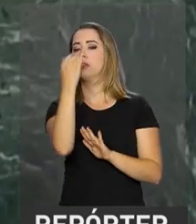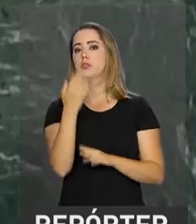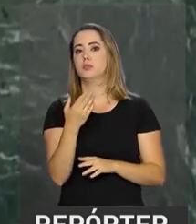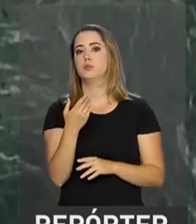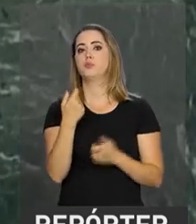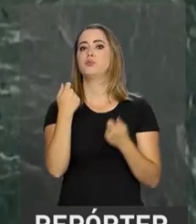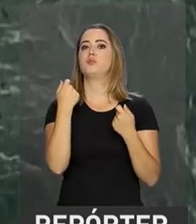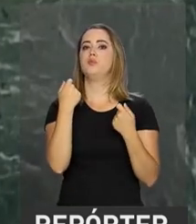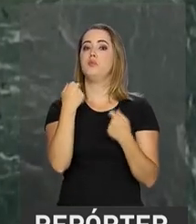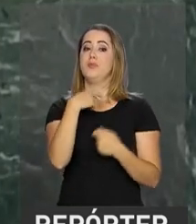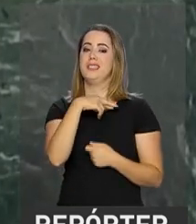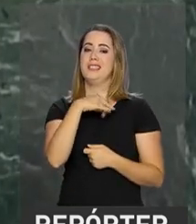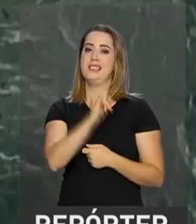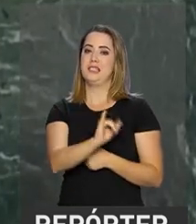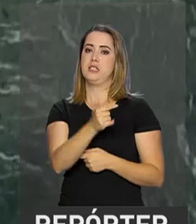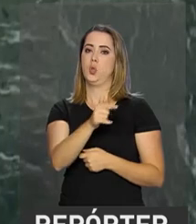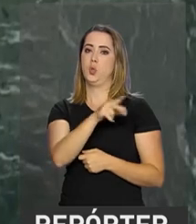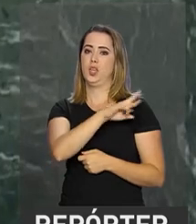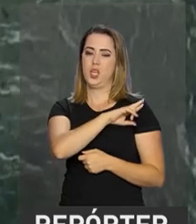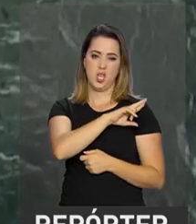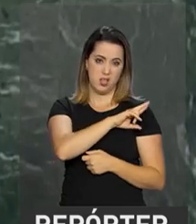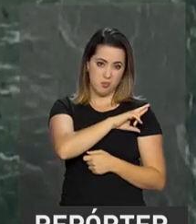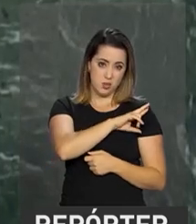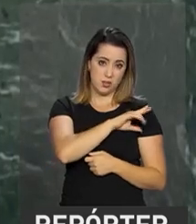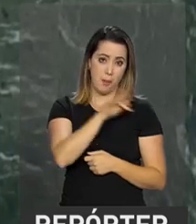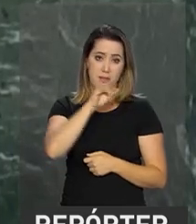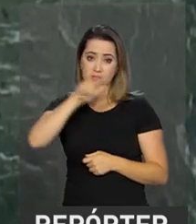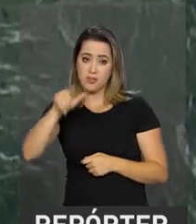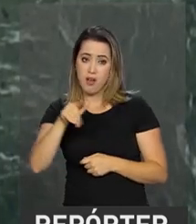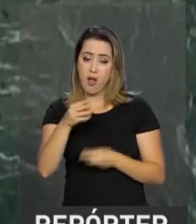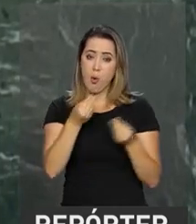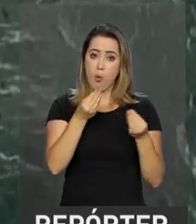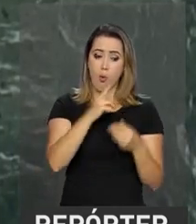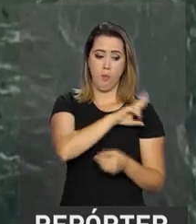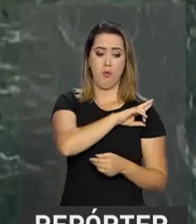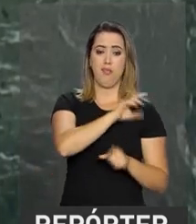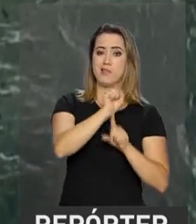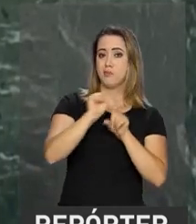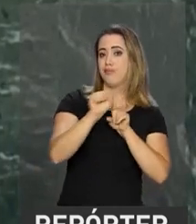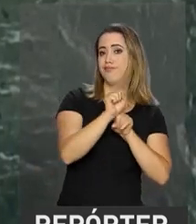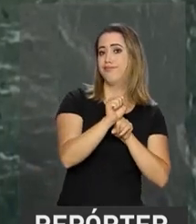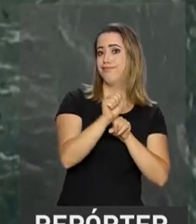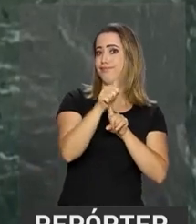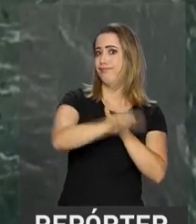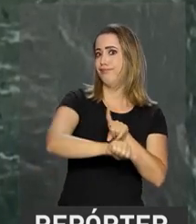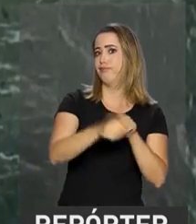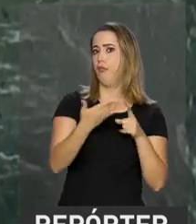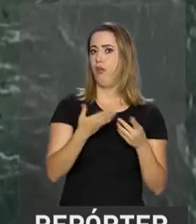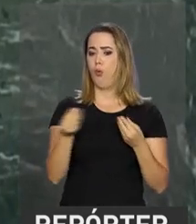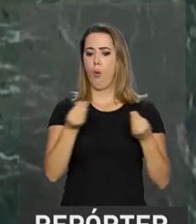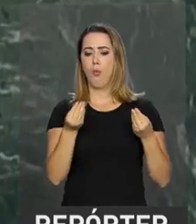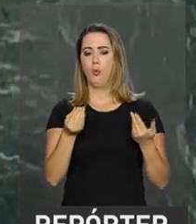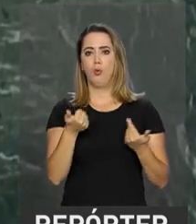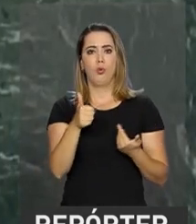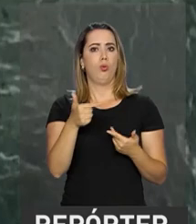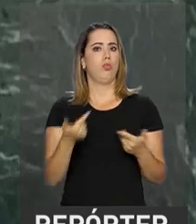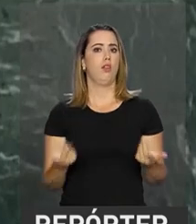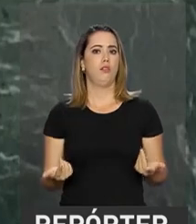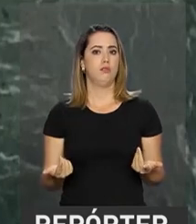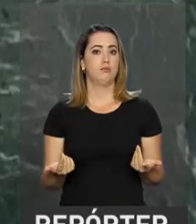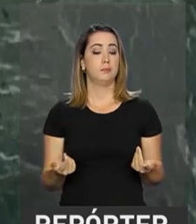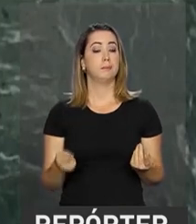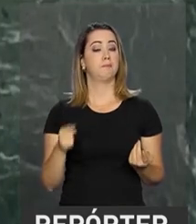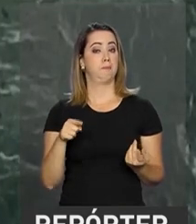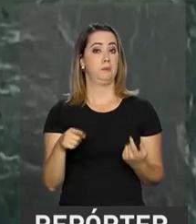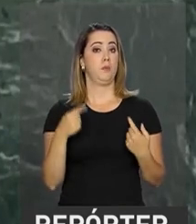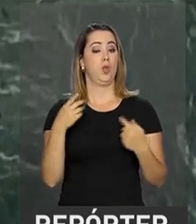sem responsabilidade fiscal, a responsabilidade social não passa de discurso vazio.